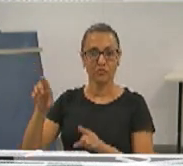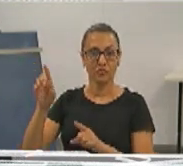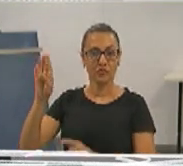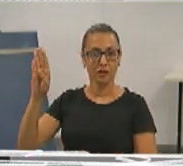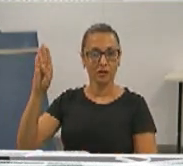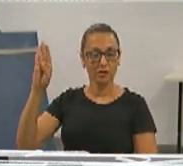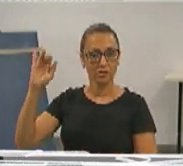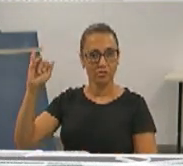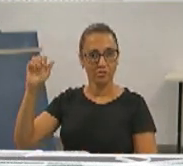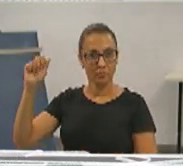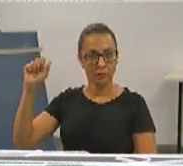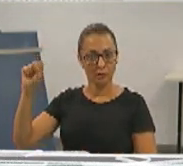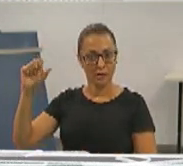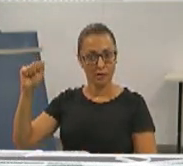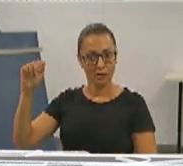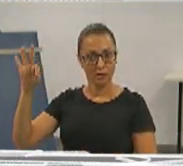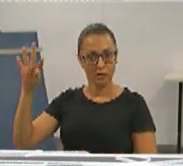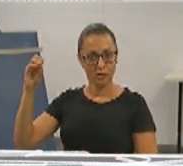de Engenharia.